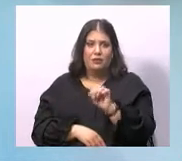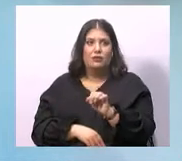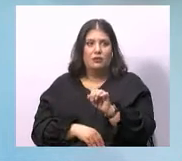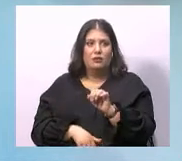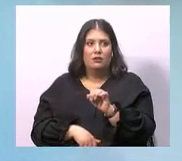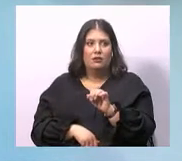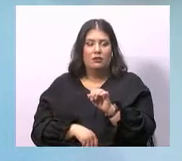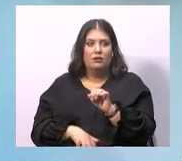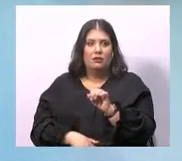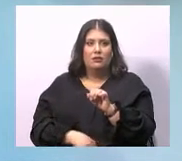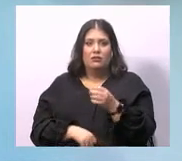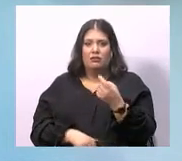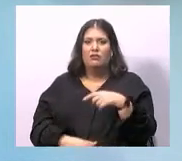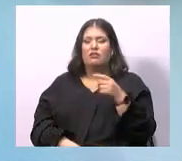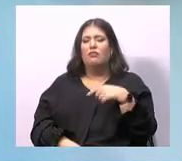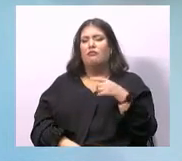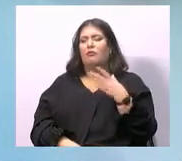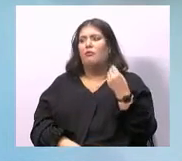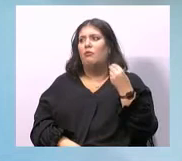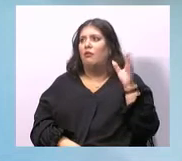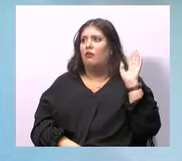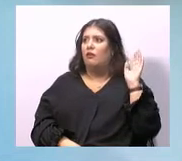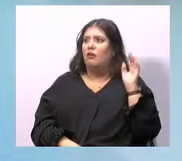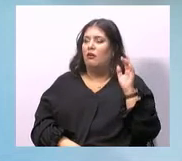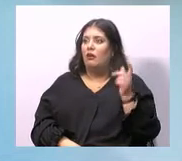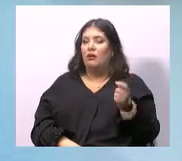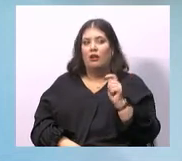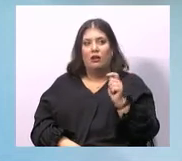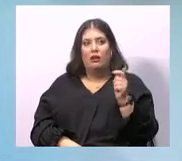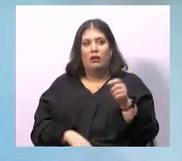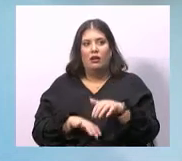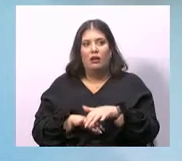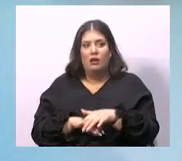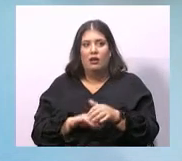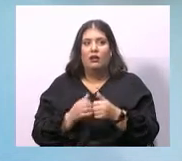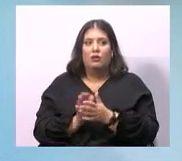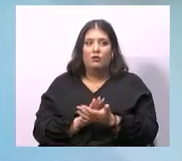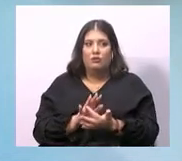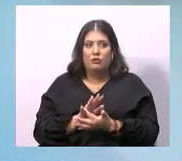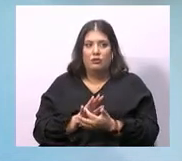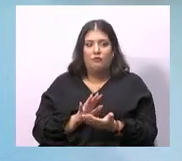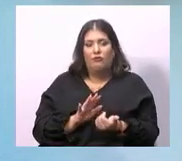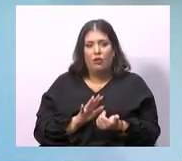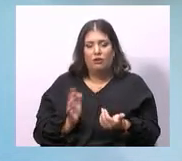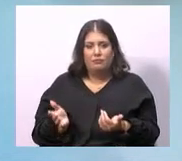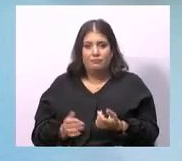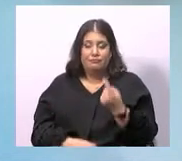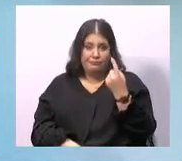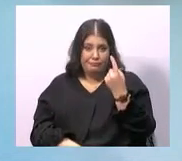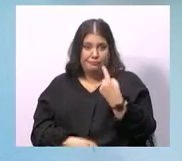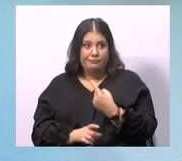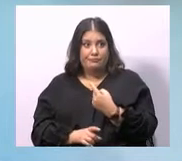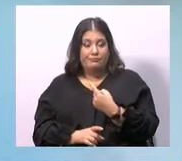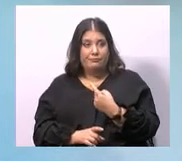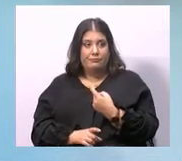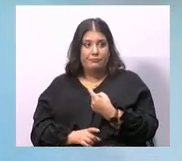em Gondomar também é. Já fiz a vários e vou todos os meses tirar o calo. Pronto. Uma das coisas,